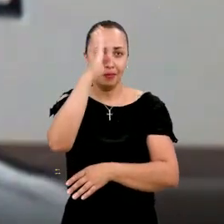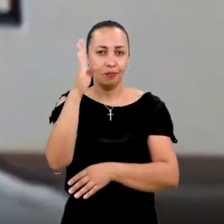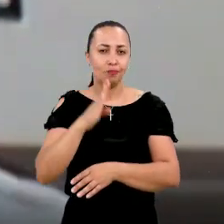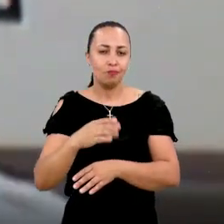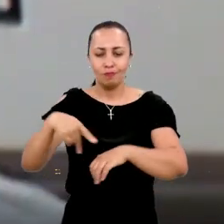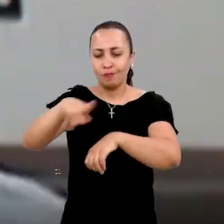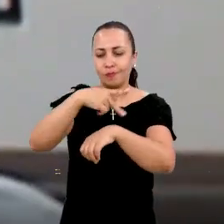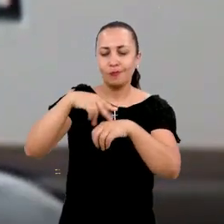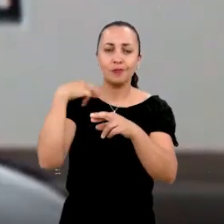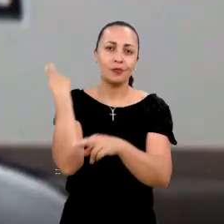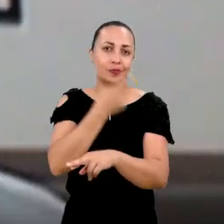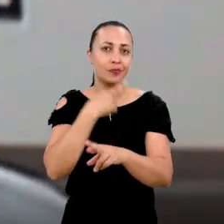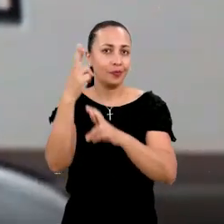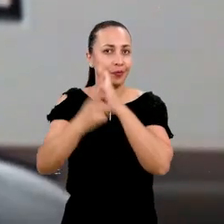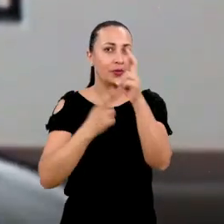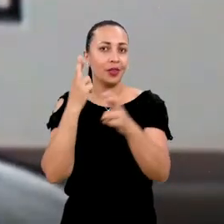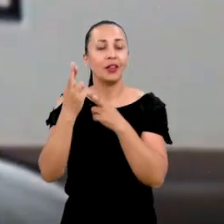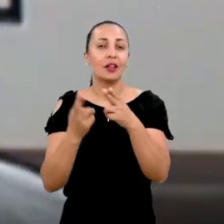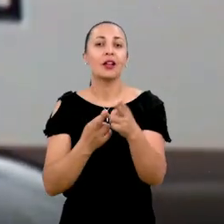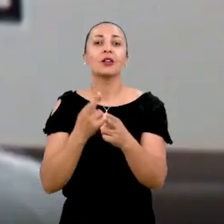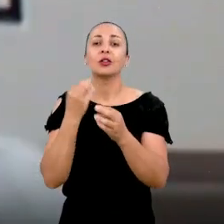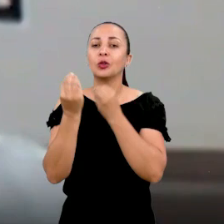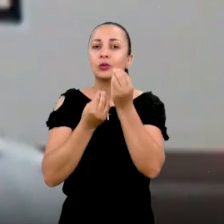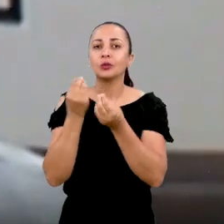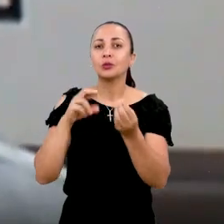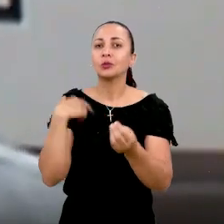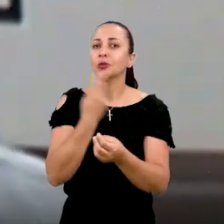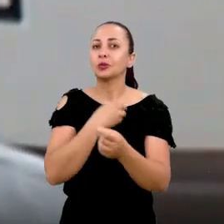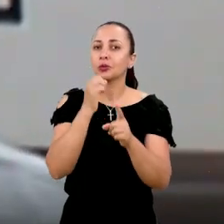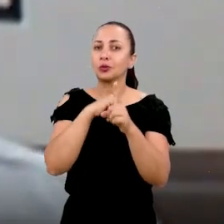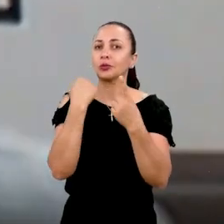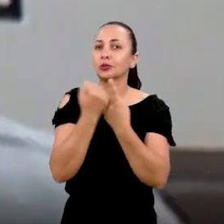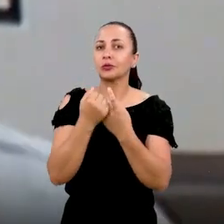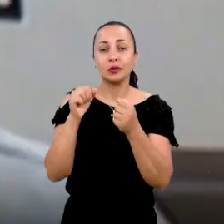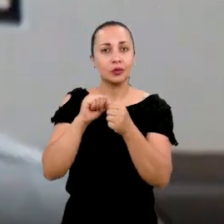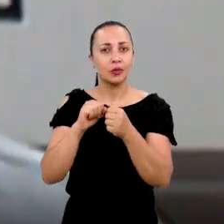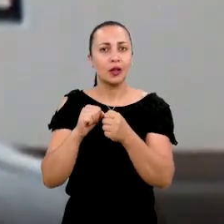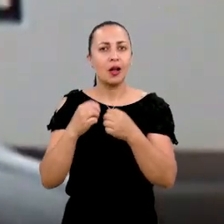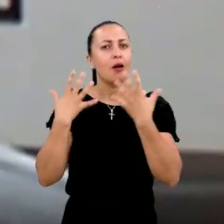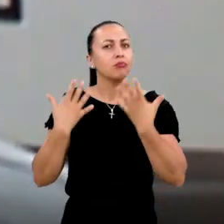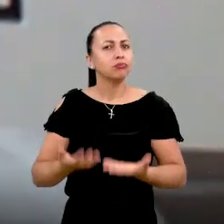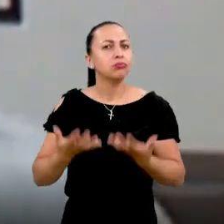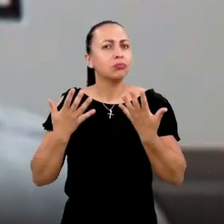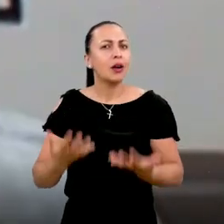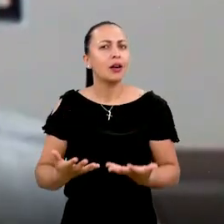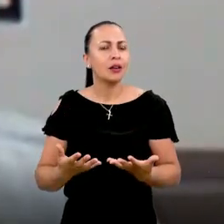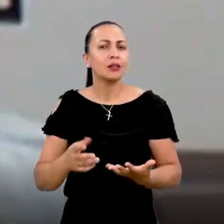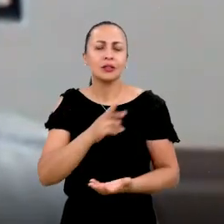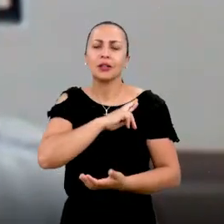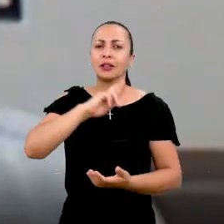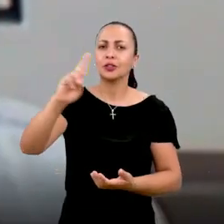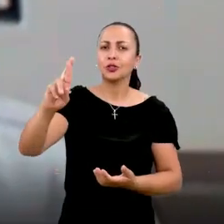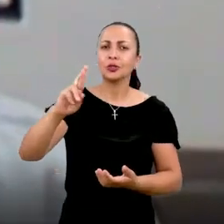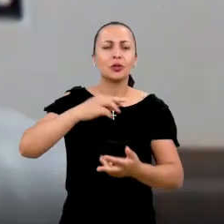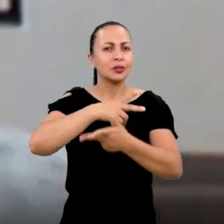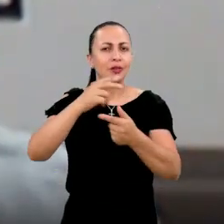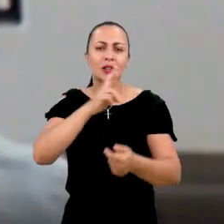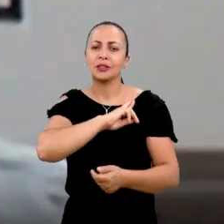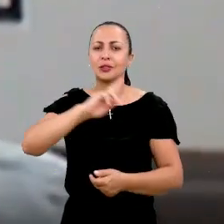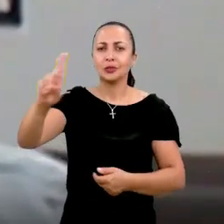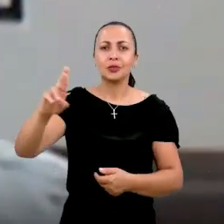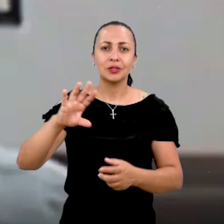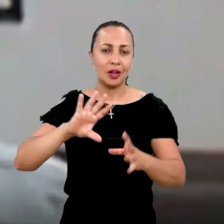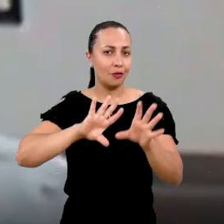nossos países, das nossas relações e de como a nossa sociedade é formada, né? Qual o peso da religião ou das